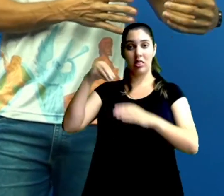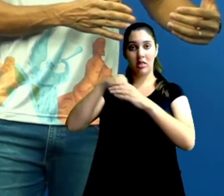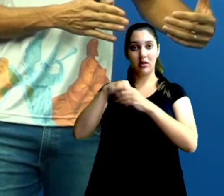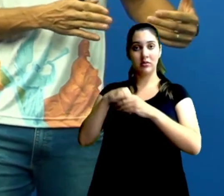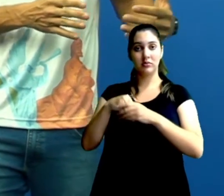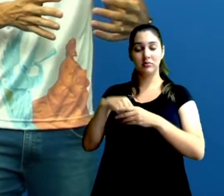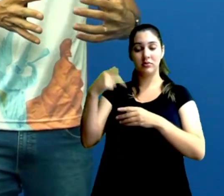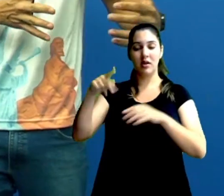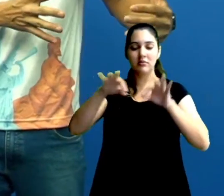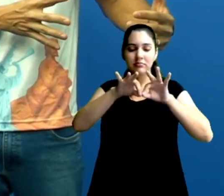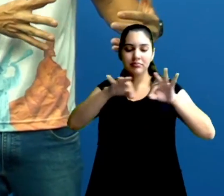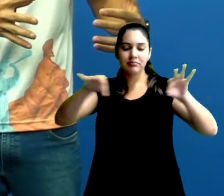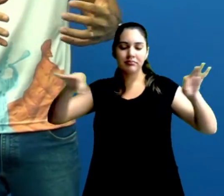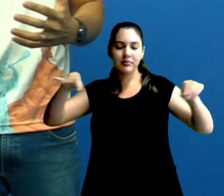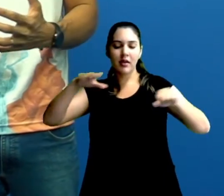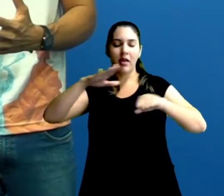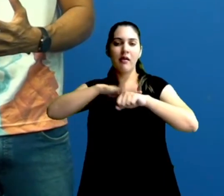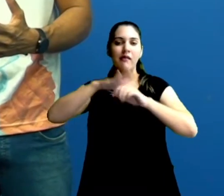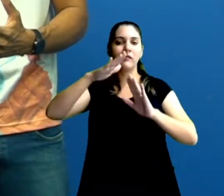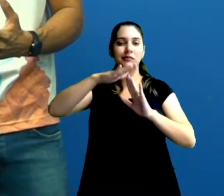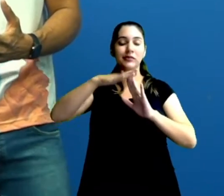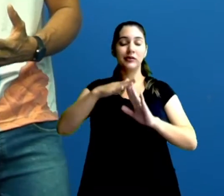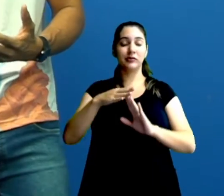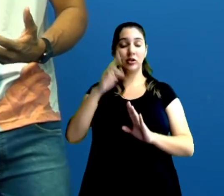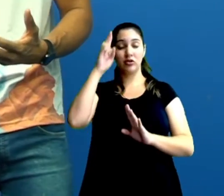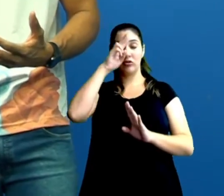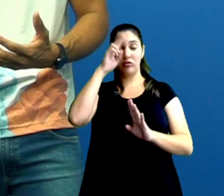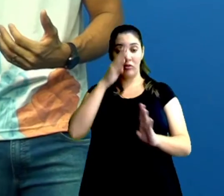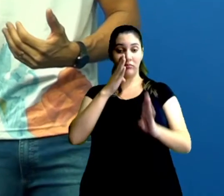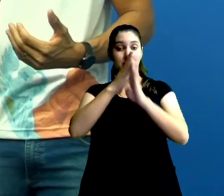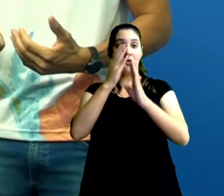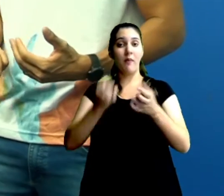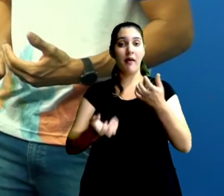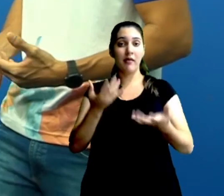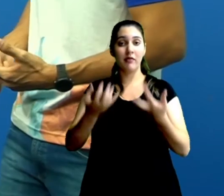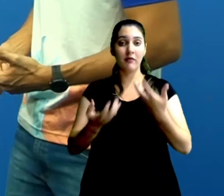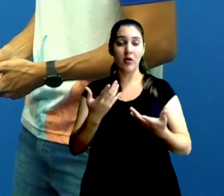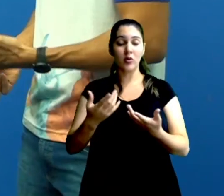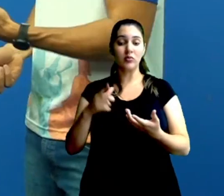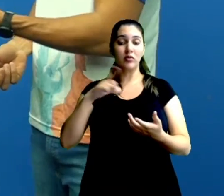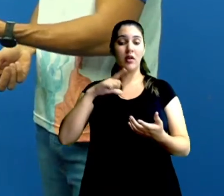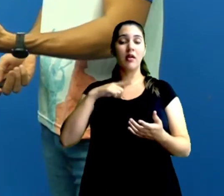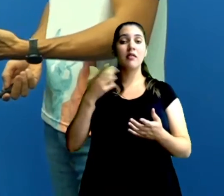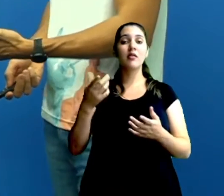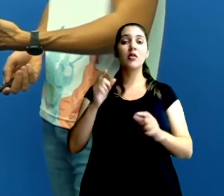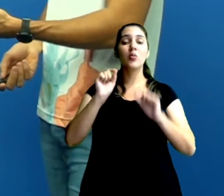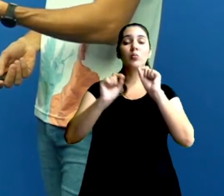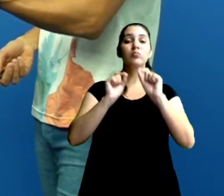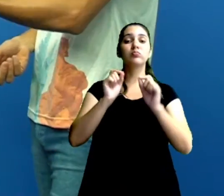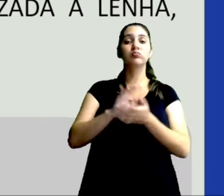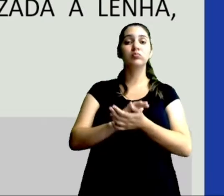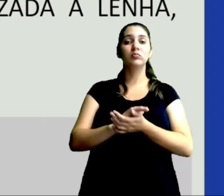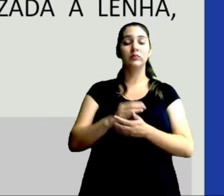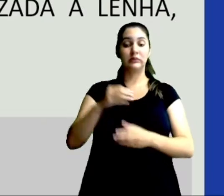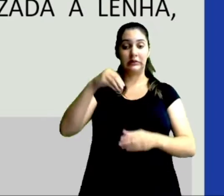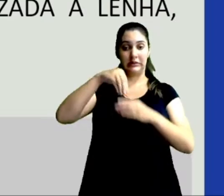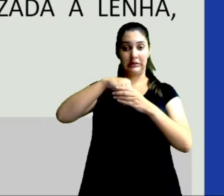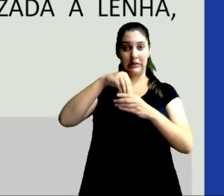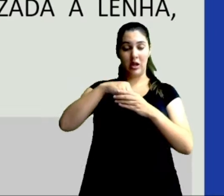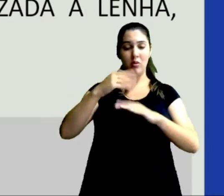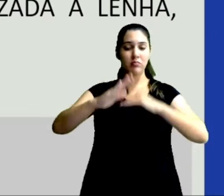dessa linha do tempo, dentro da história da descoberta, do fogo, ele constitui-se então dentro